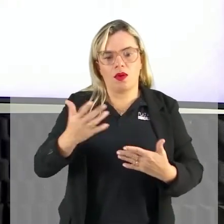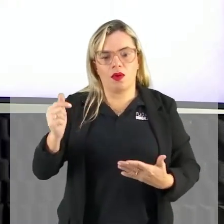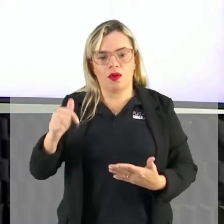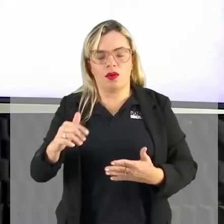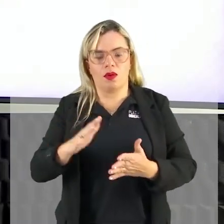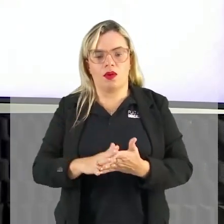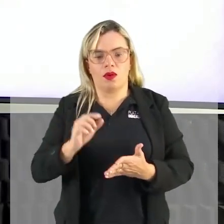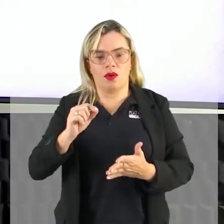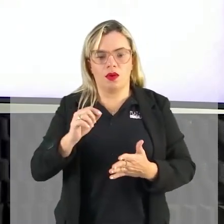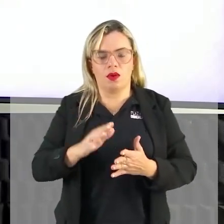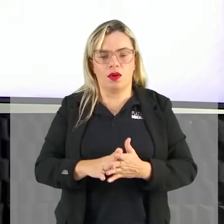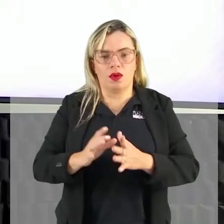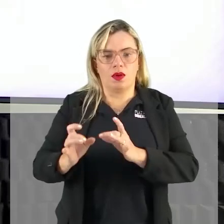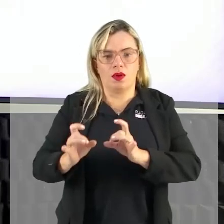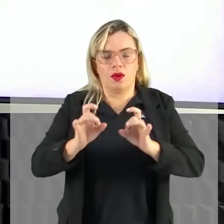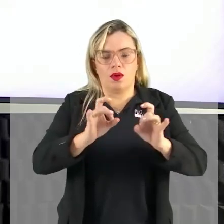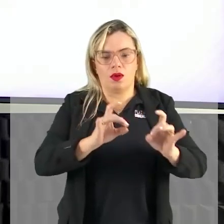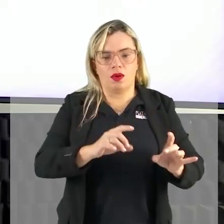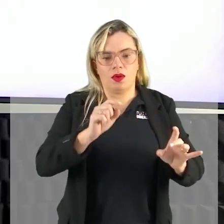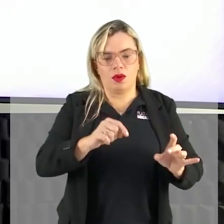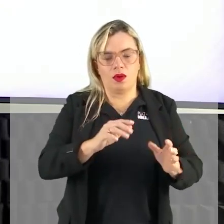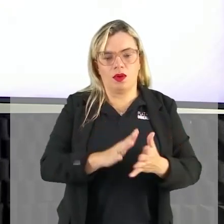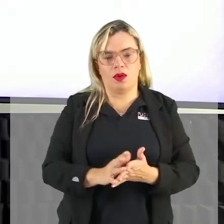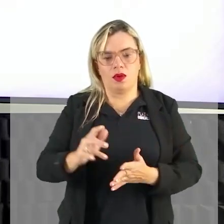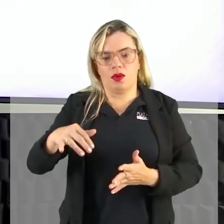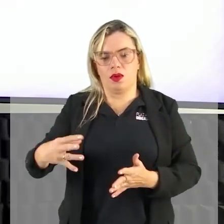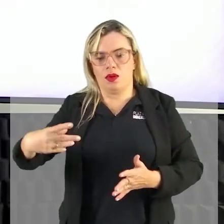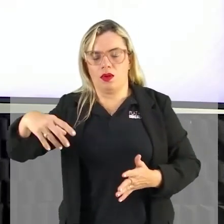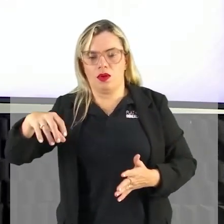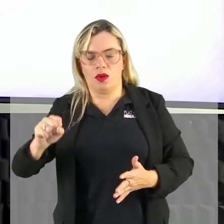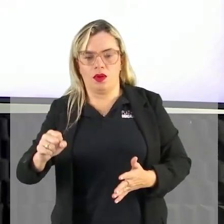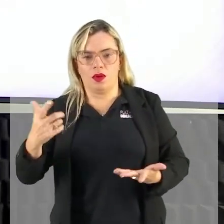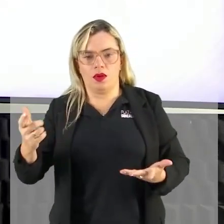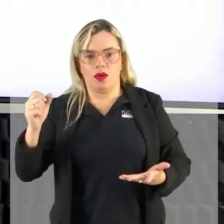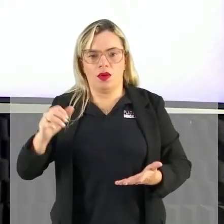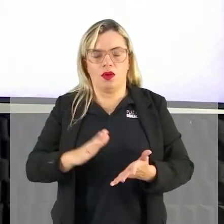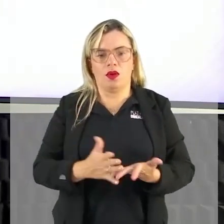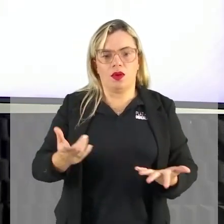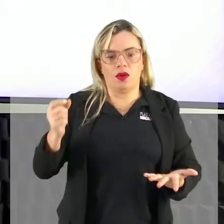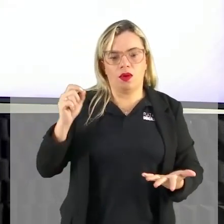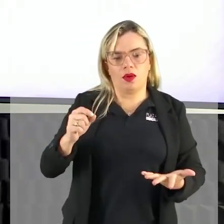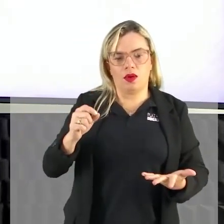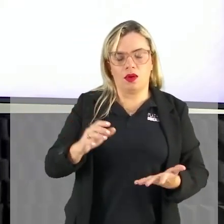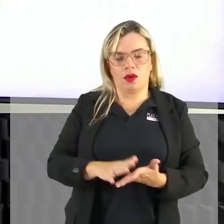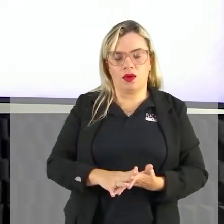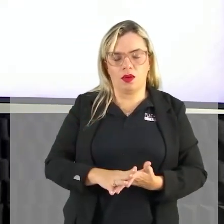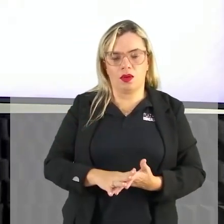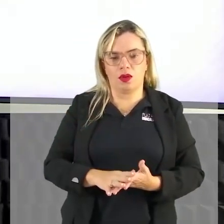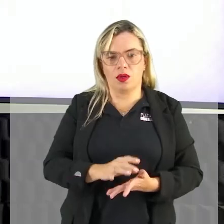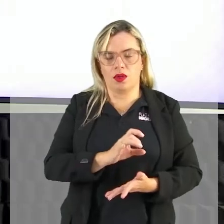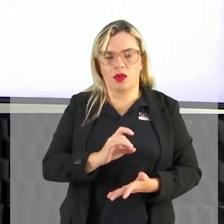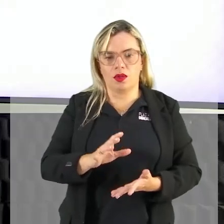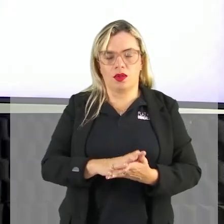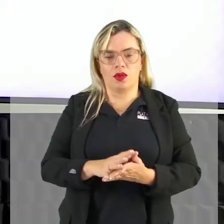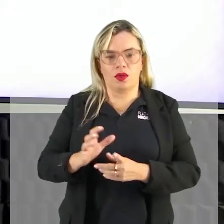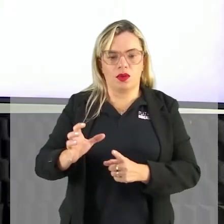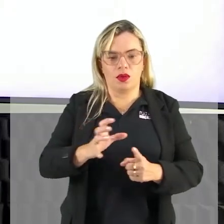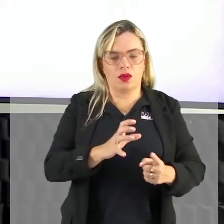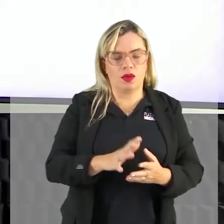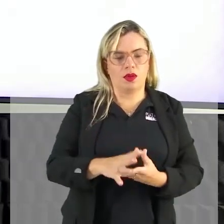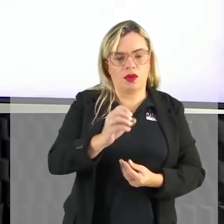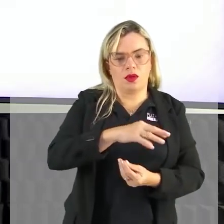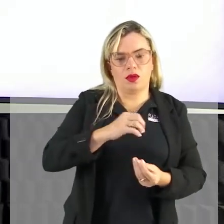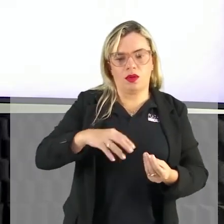trazer especificidade para esse antimicrobiano, né? O antimicrobiano que ataca cromátides é o que vai ser